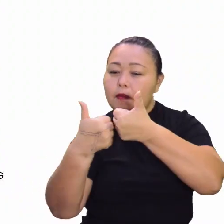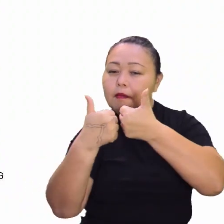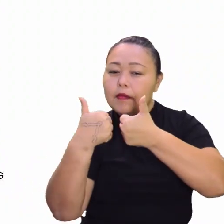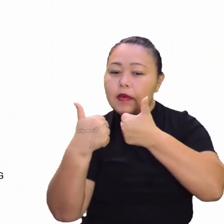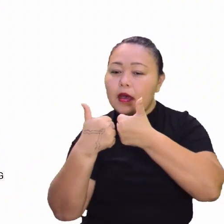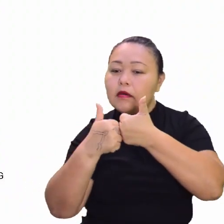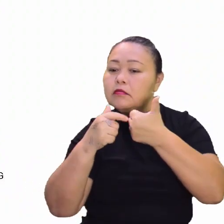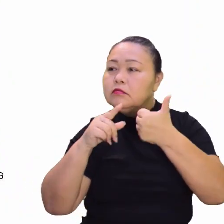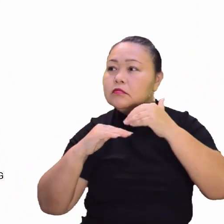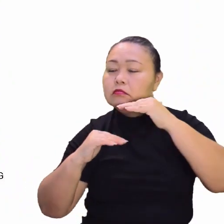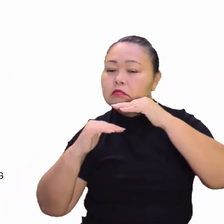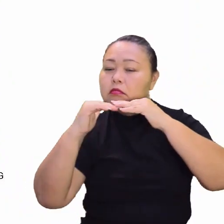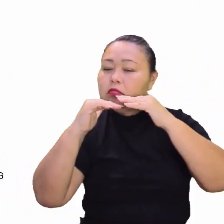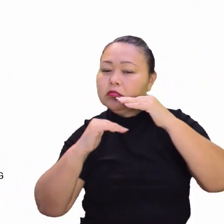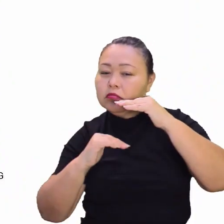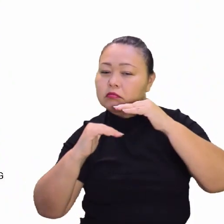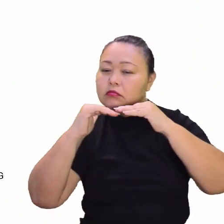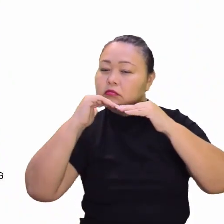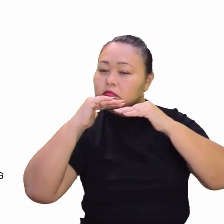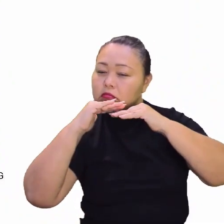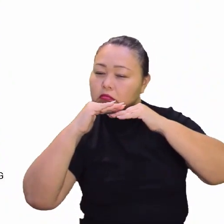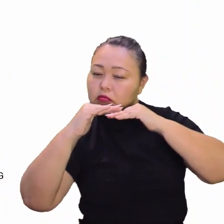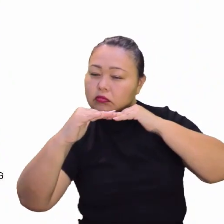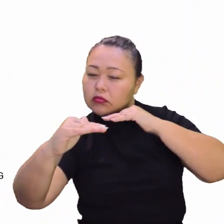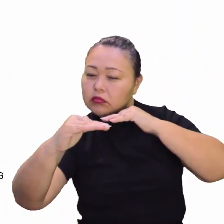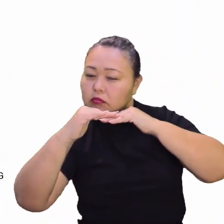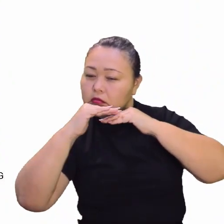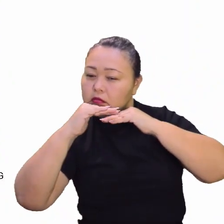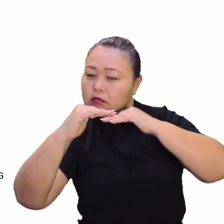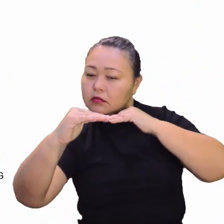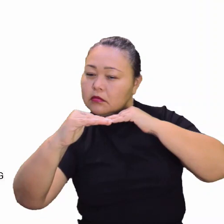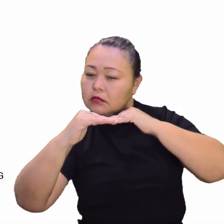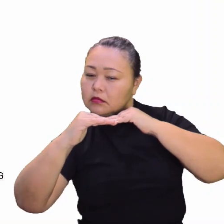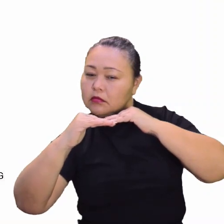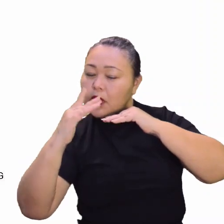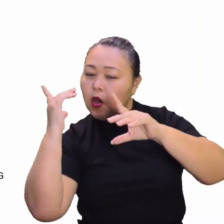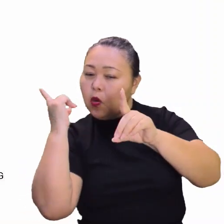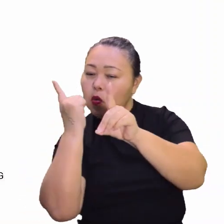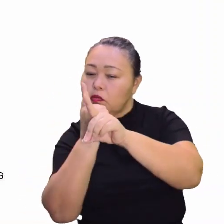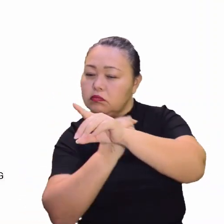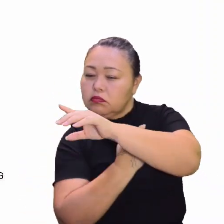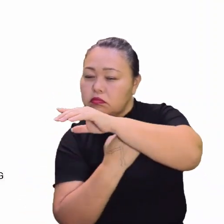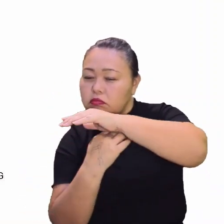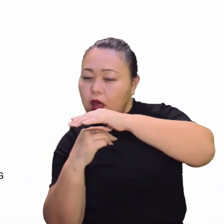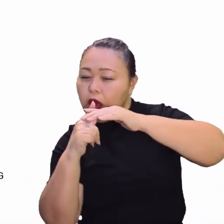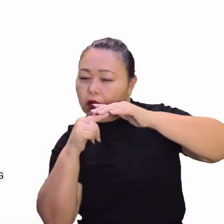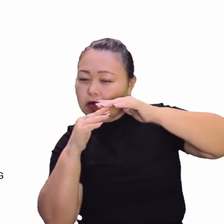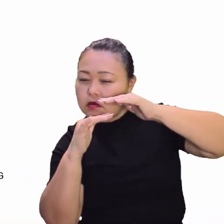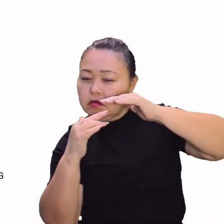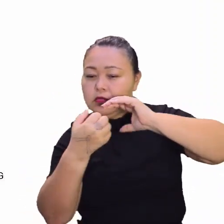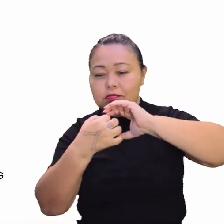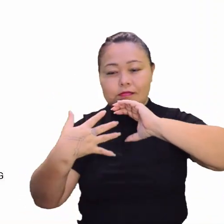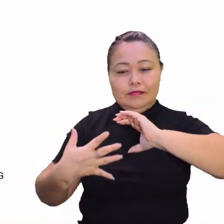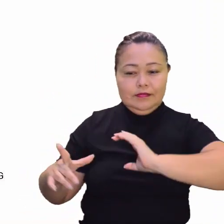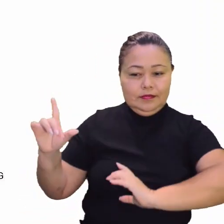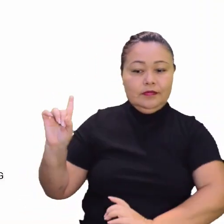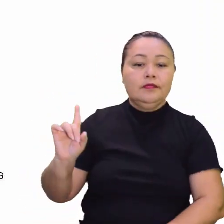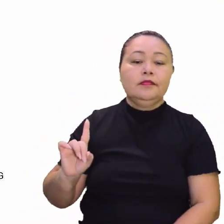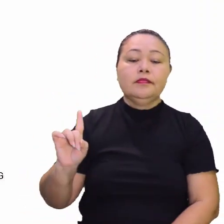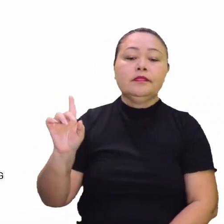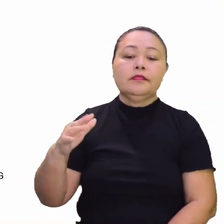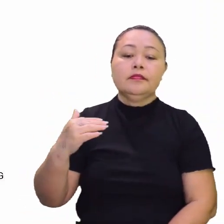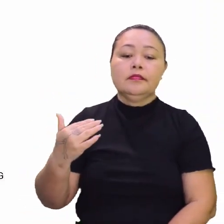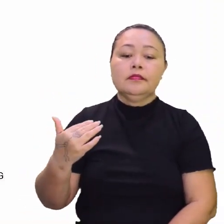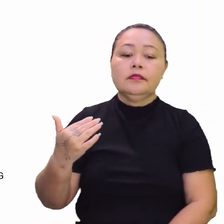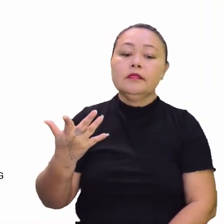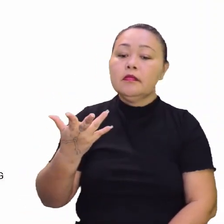essas áreas mais de relevo mais plano, e a gente encontra essa vegetação com essas características. Isso, aí ele fica